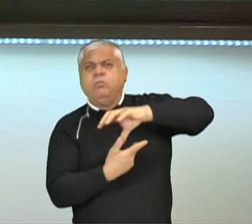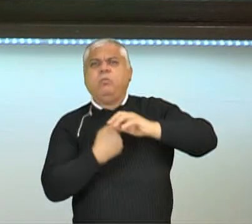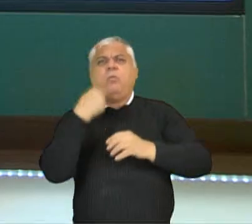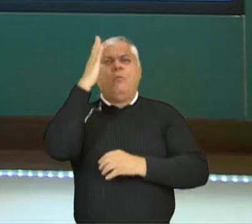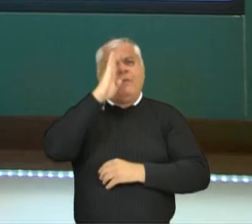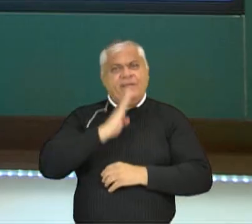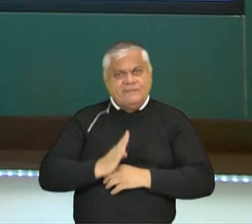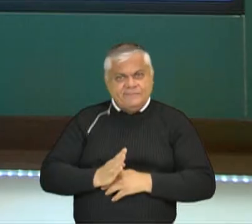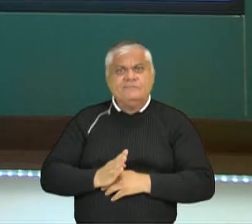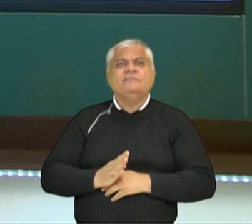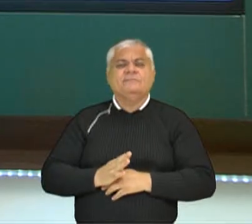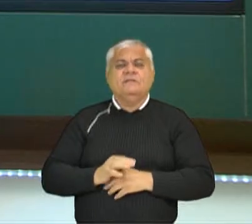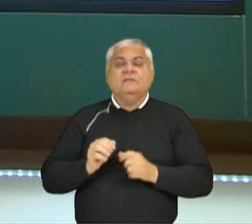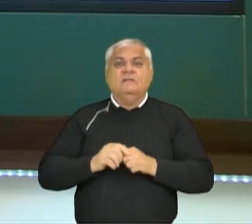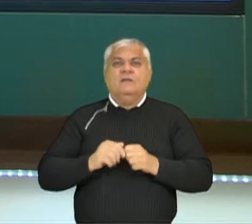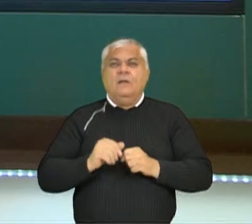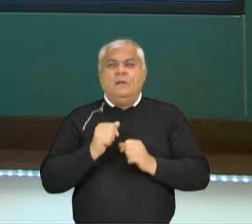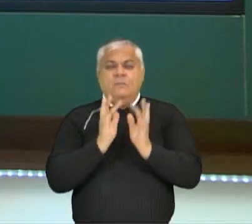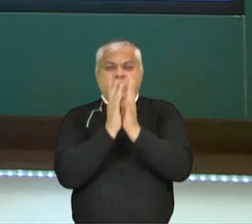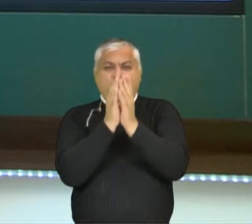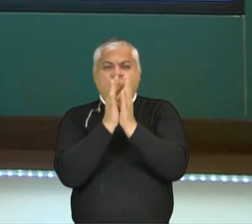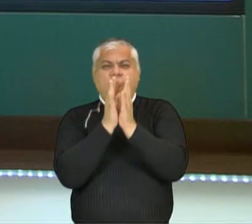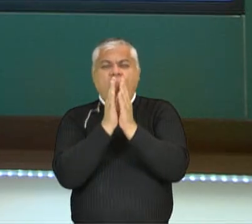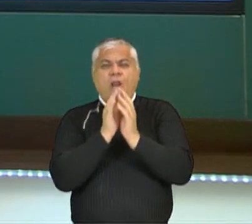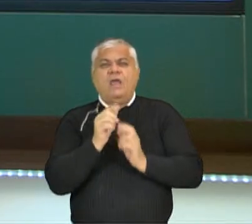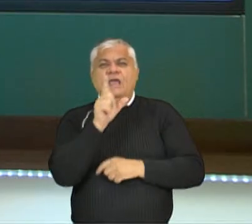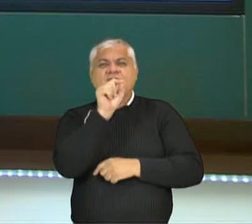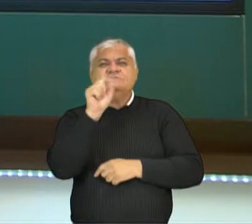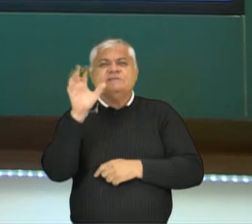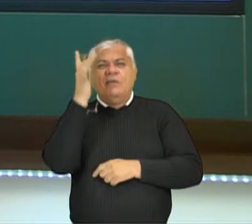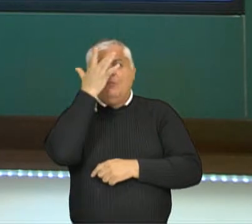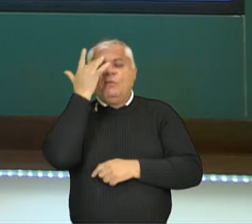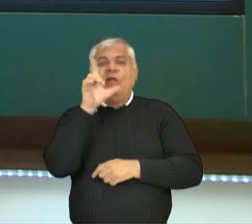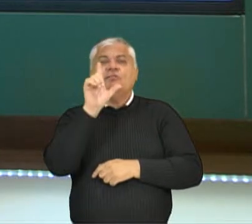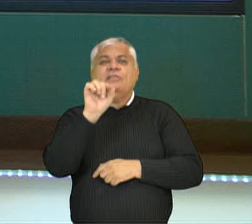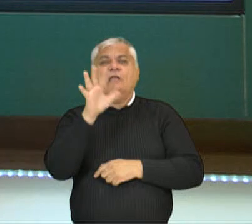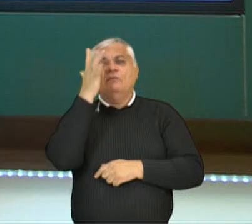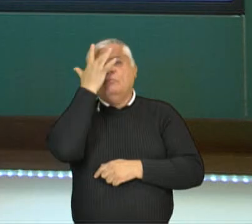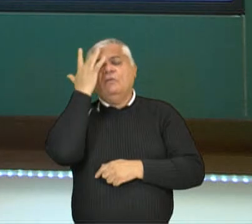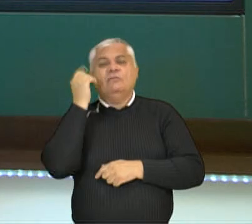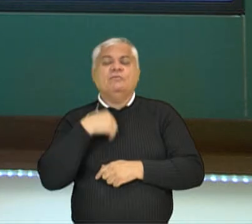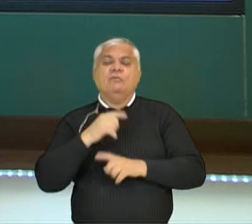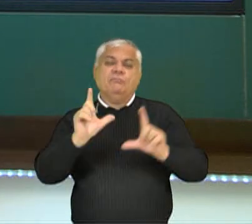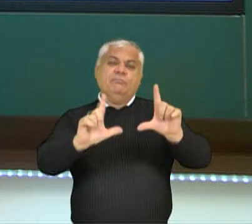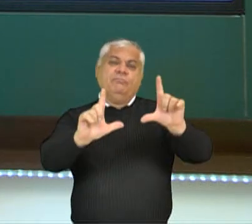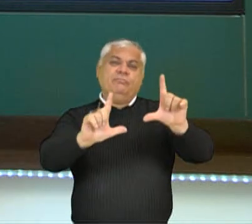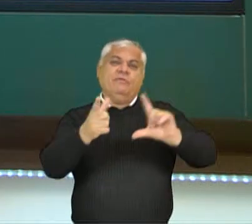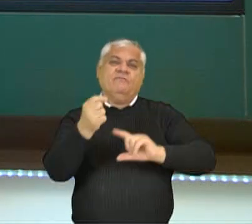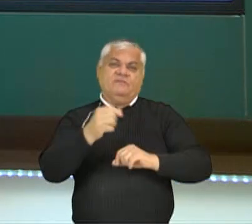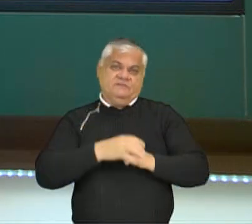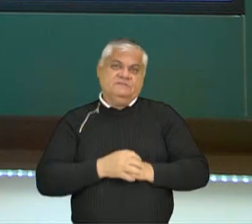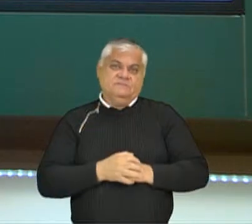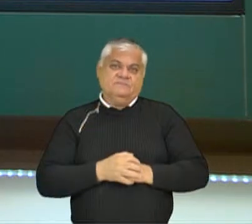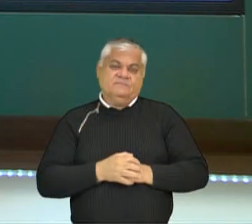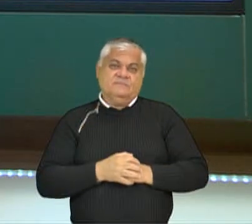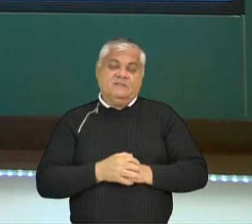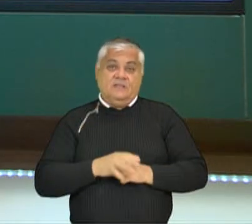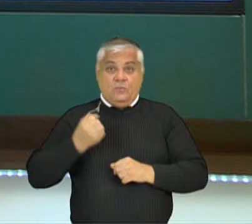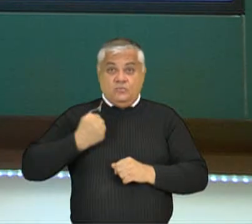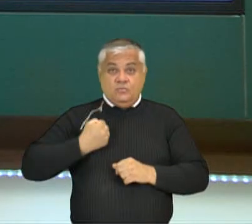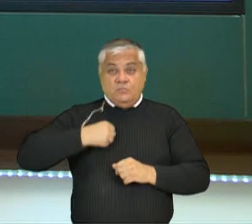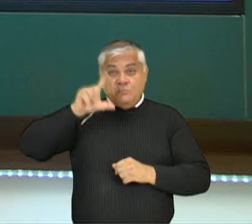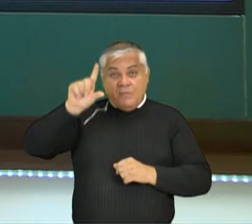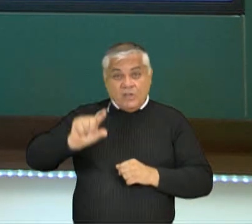No ginásio cheio, sem televisão, apenas 10 ou 20 mil. Número reduzido para quem